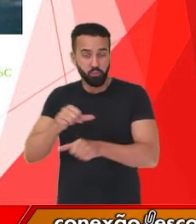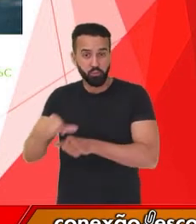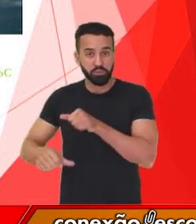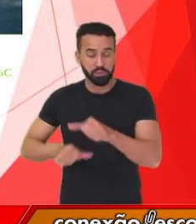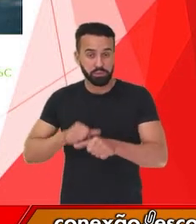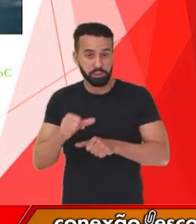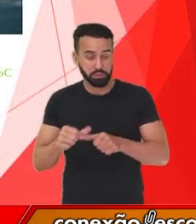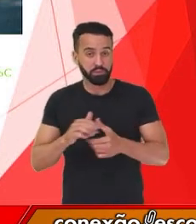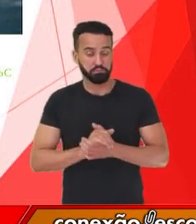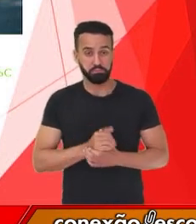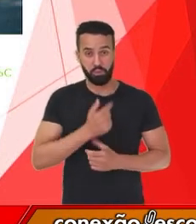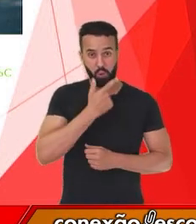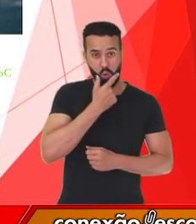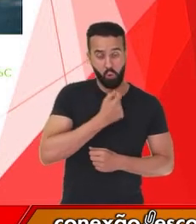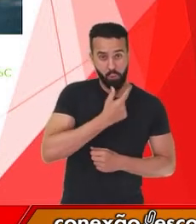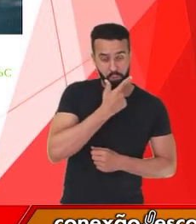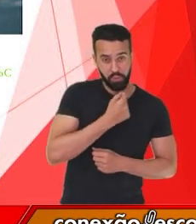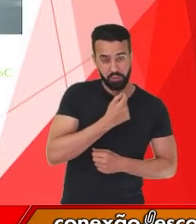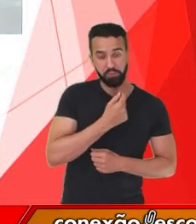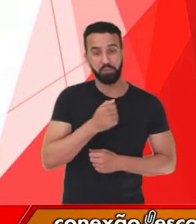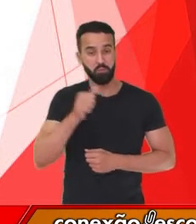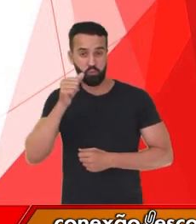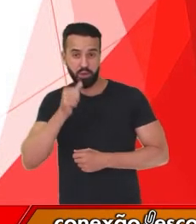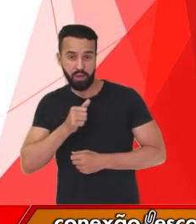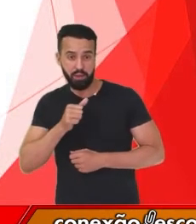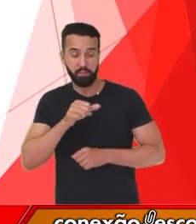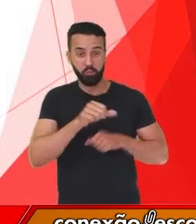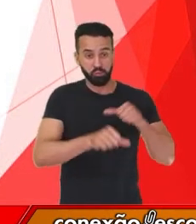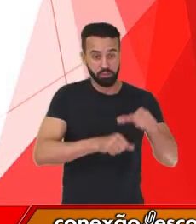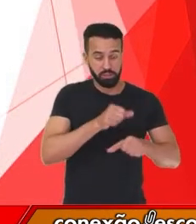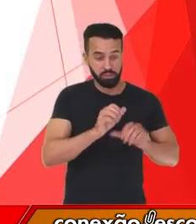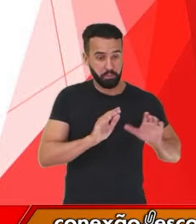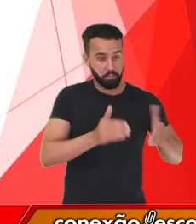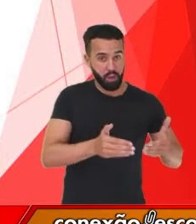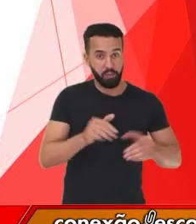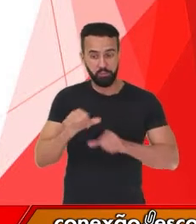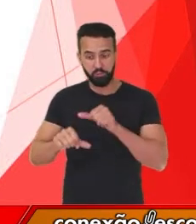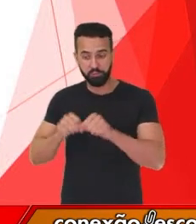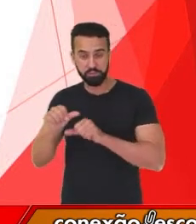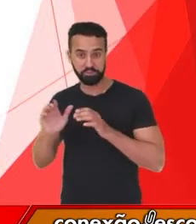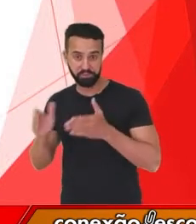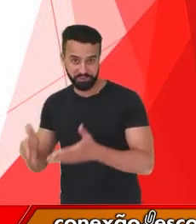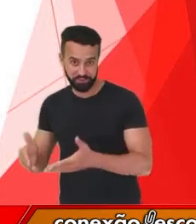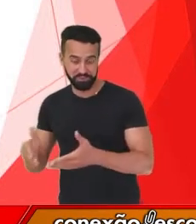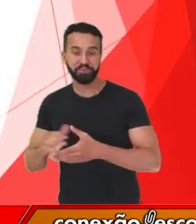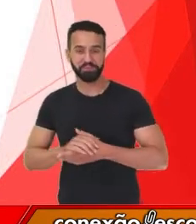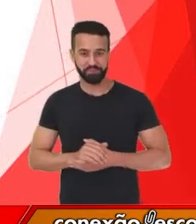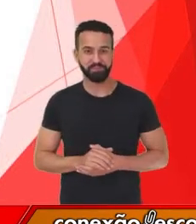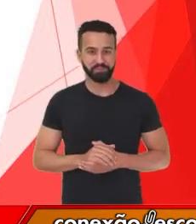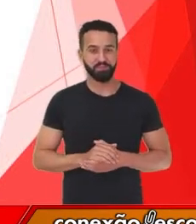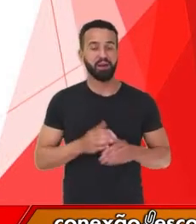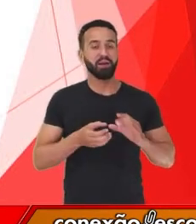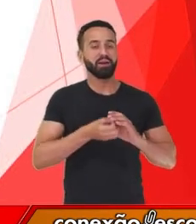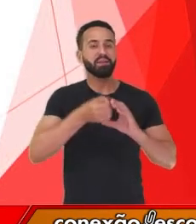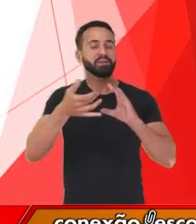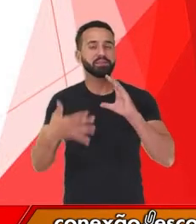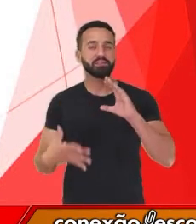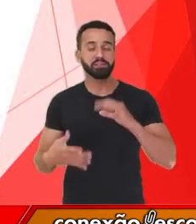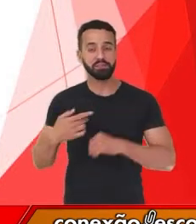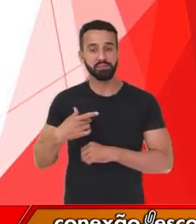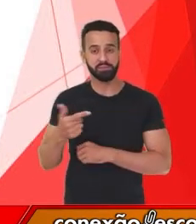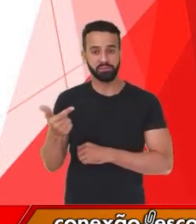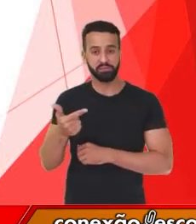sexo biológico masculino e feminino. Quando nós estamos falando das características